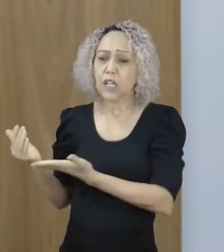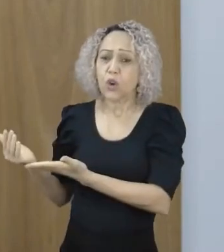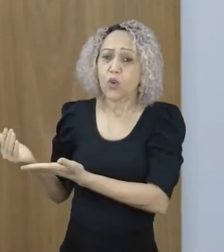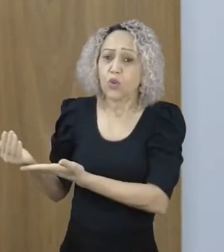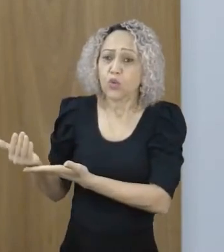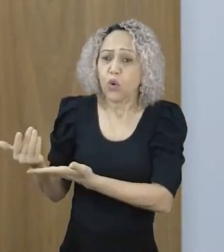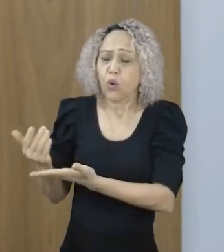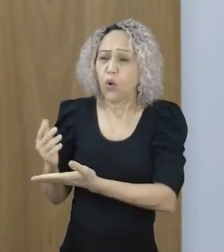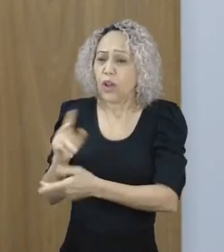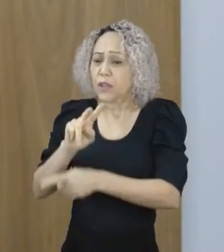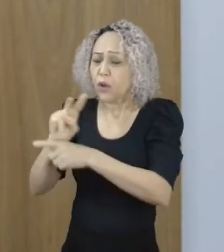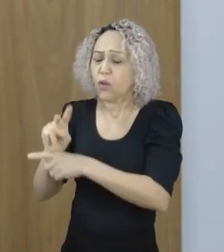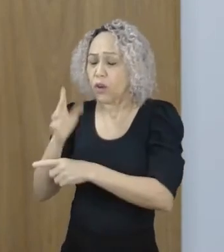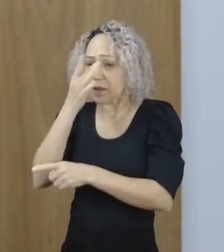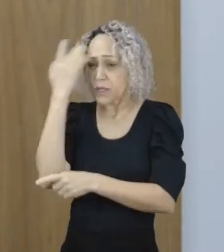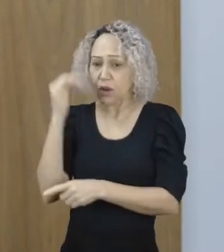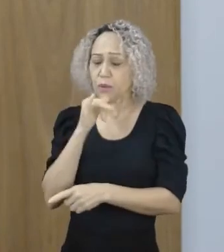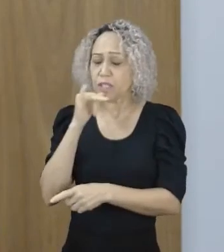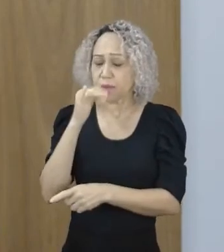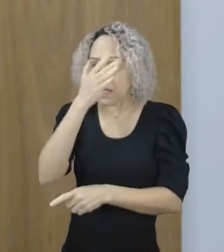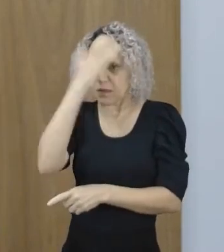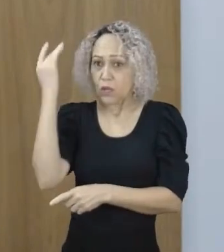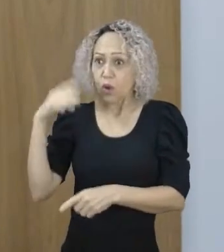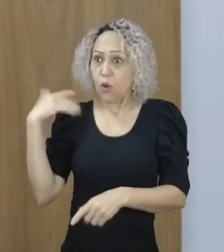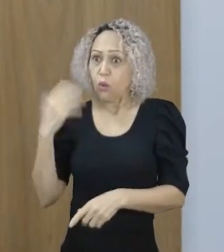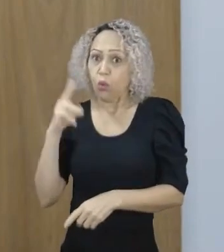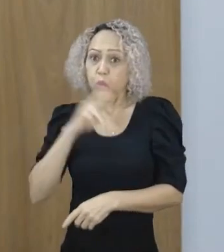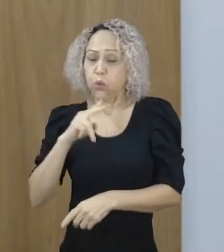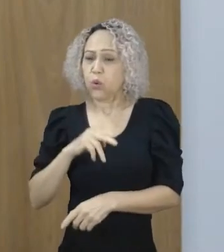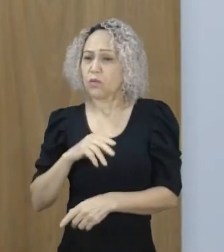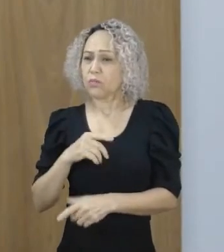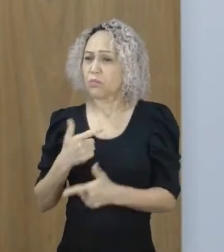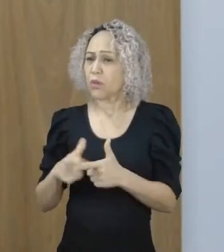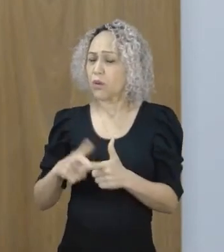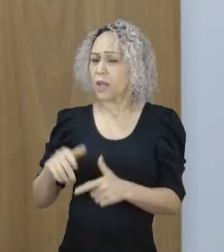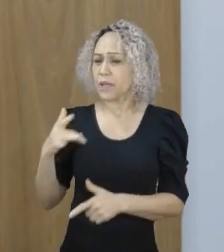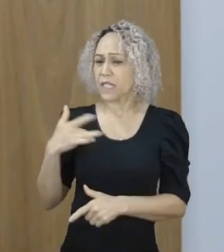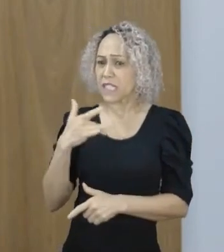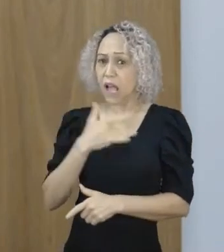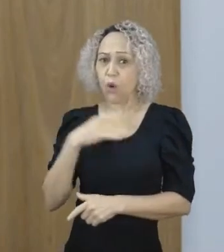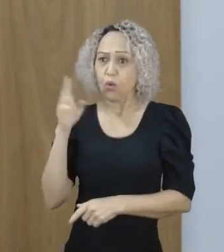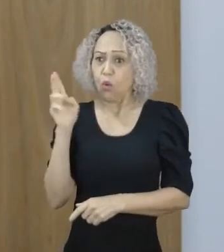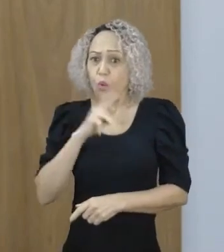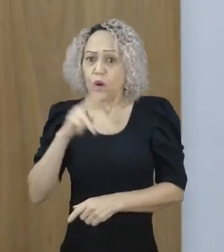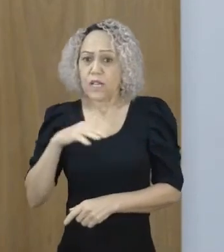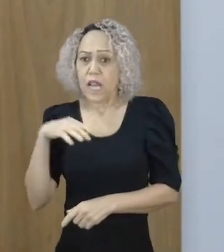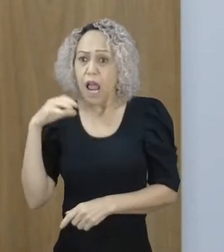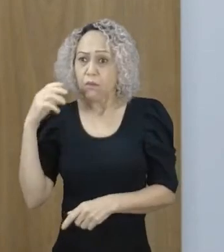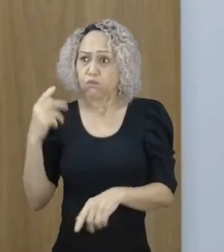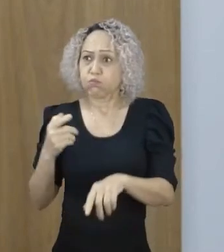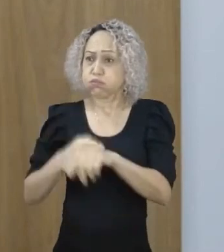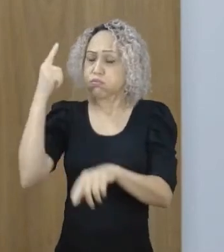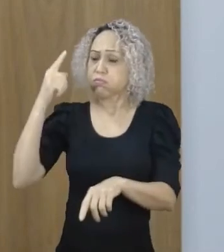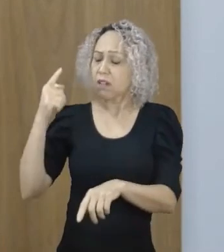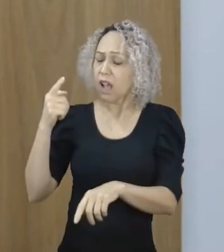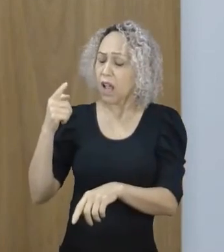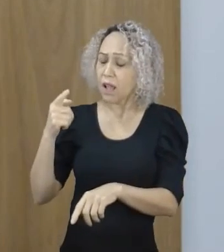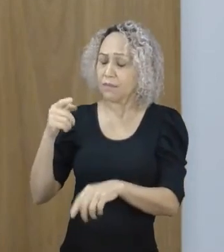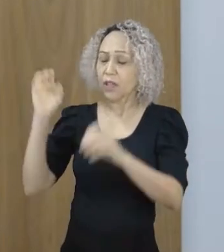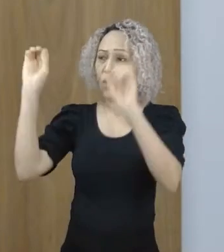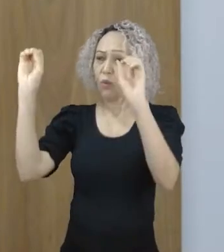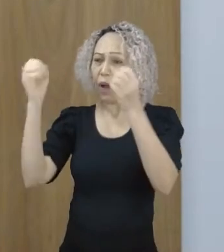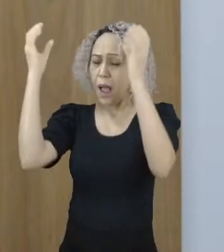aguda. E nós tínhamos um piloto automático até 2016. Se a ambulância não tivesse um